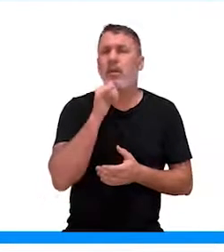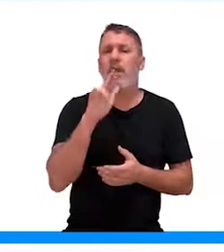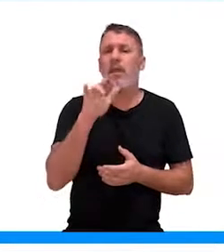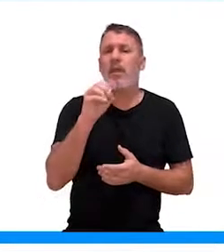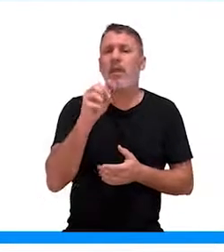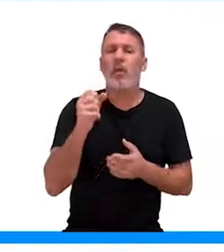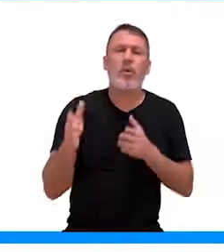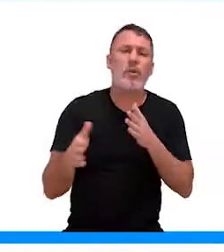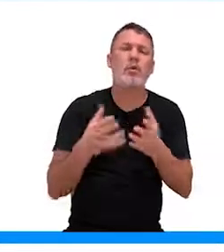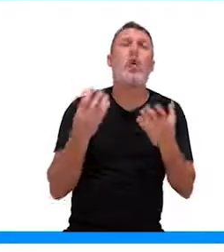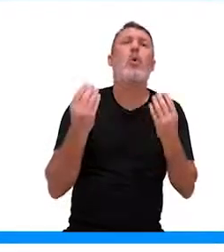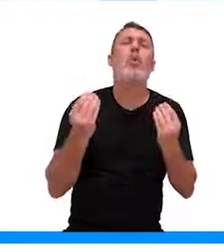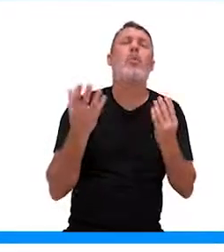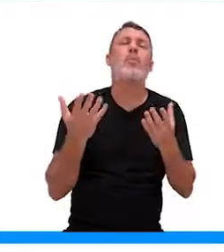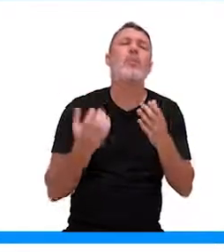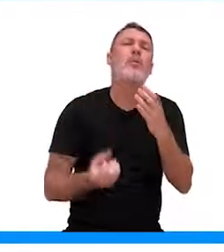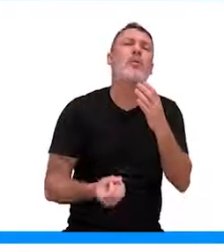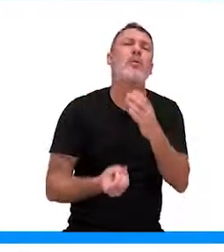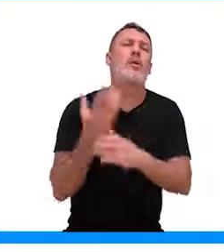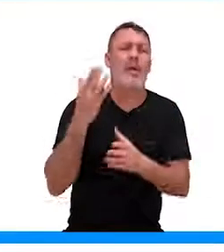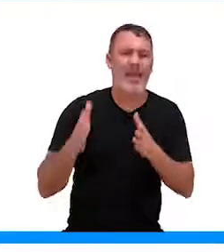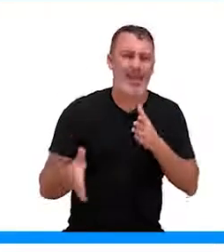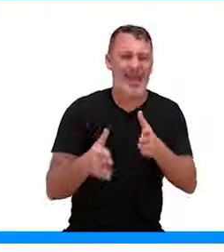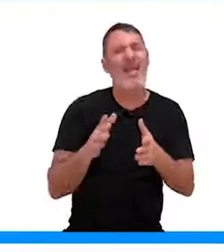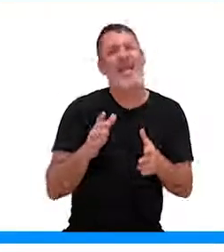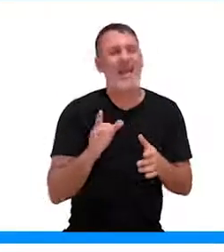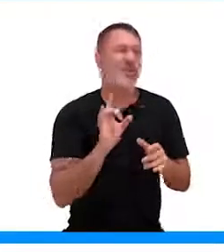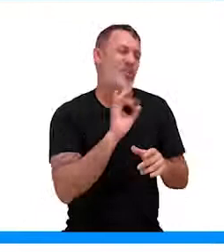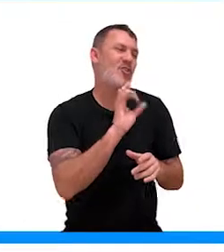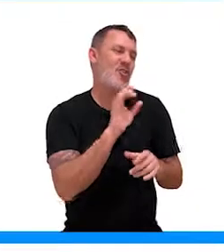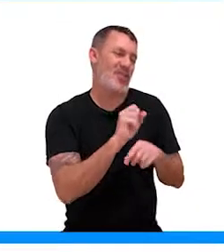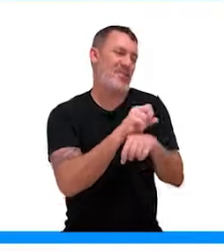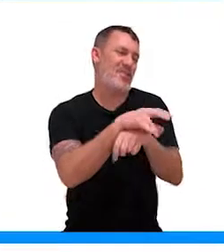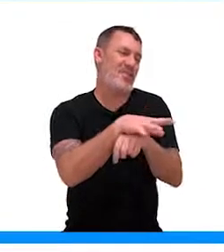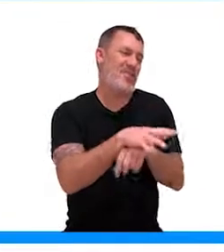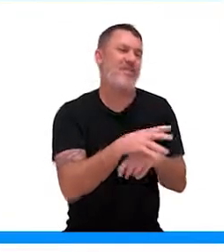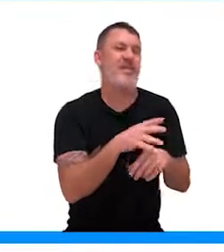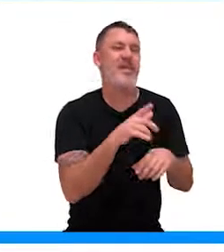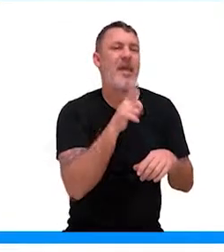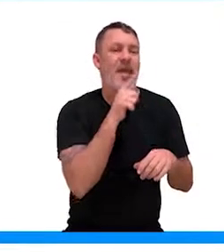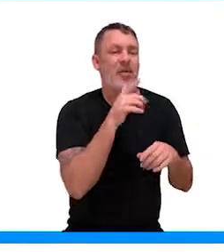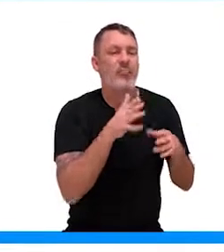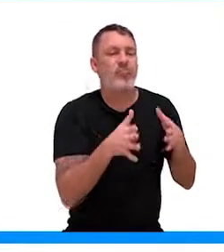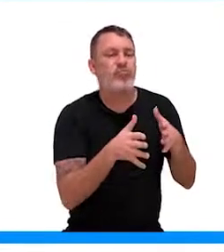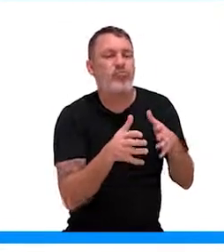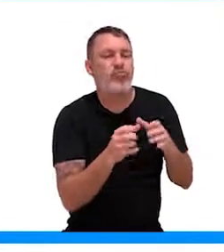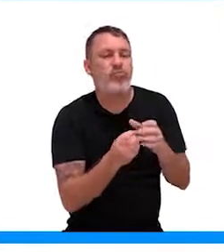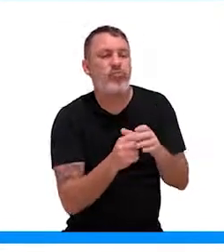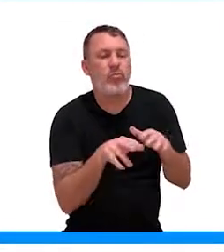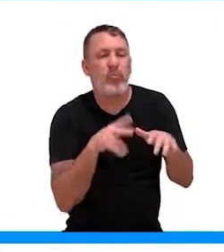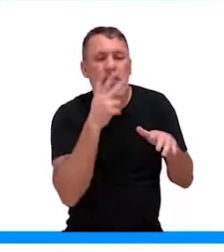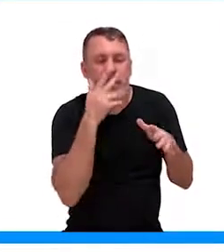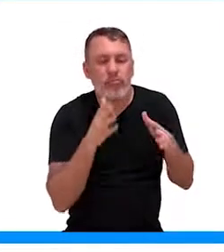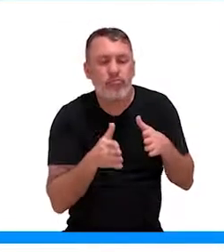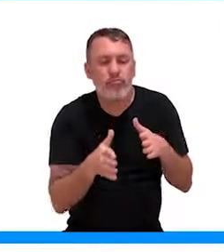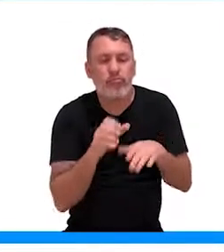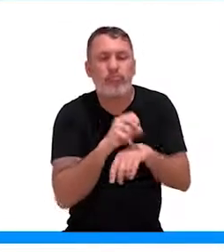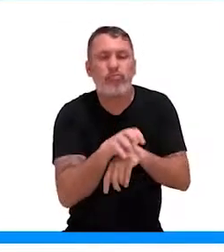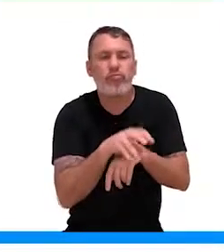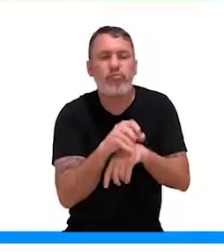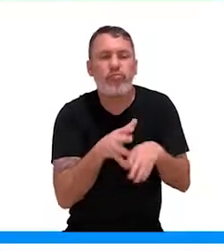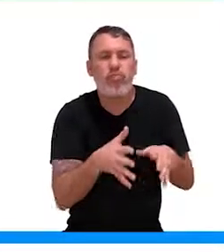rio nasce? Ah, professor, na região de nascente? Sim, correto. E aí, então, como que uma nascente